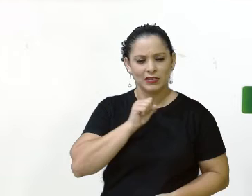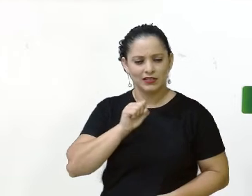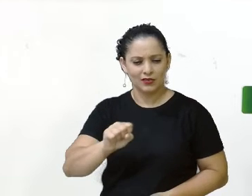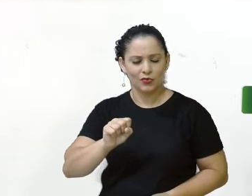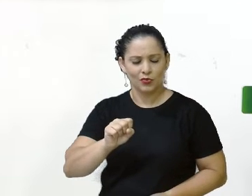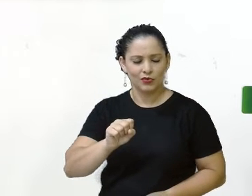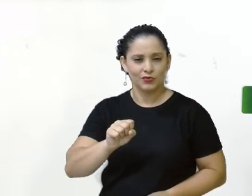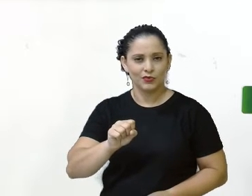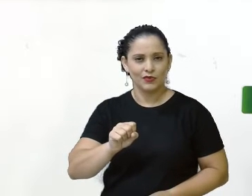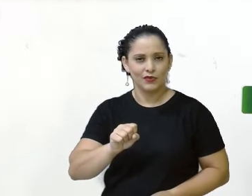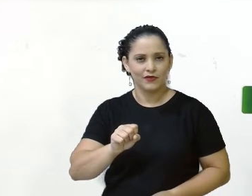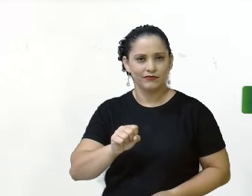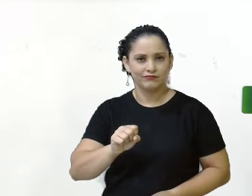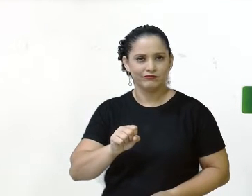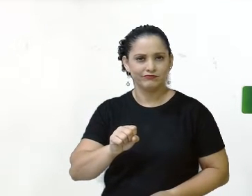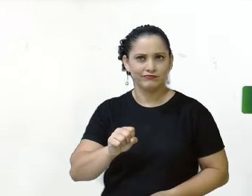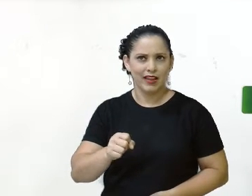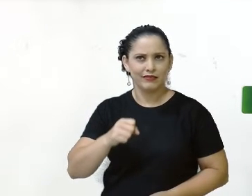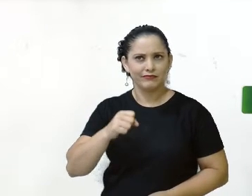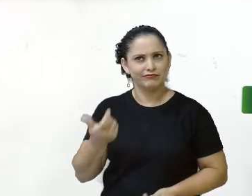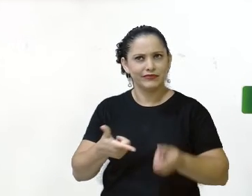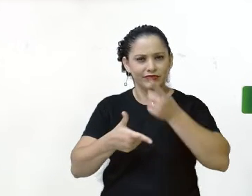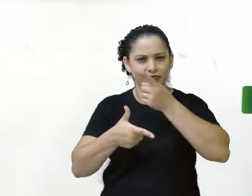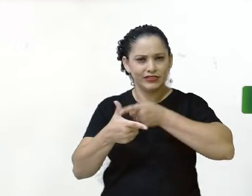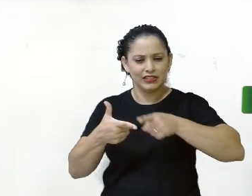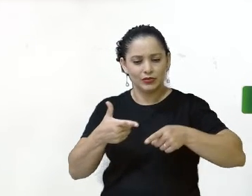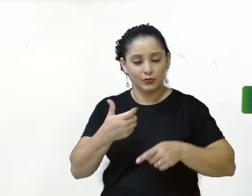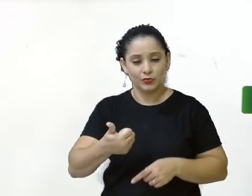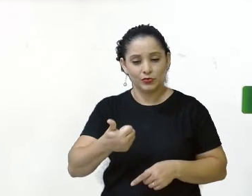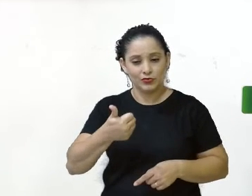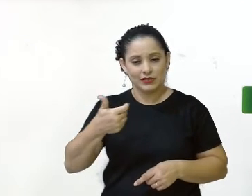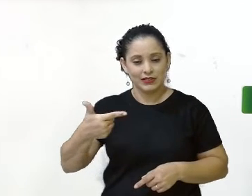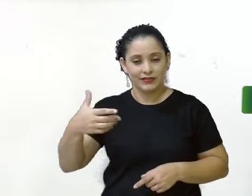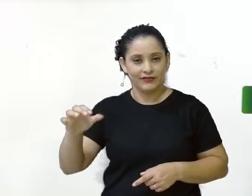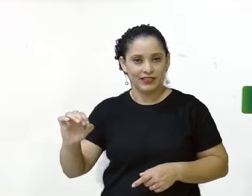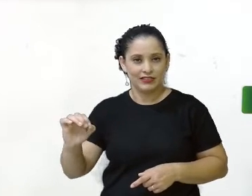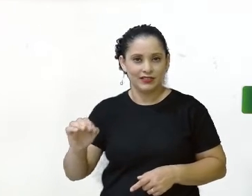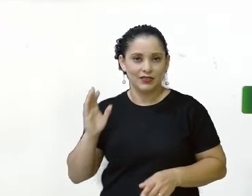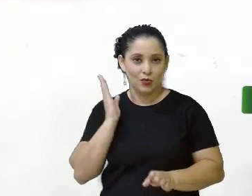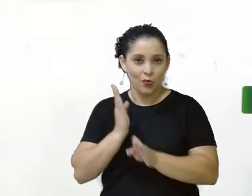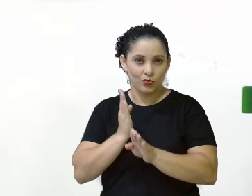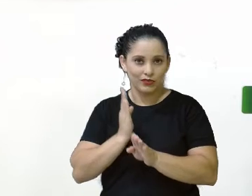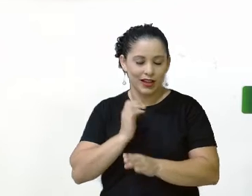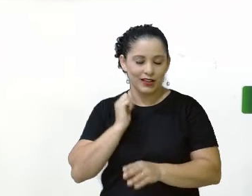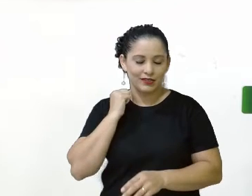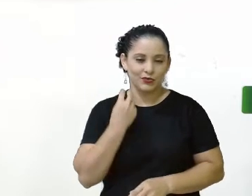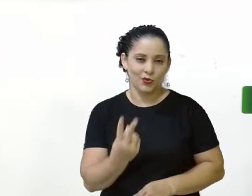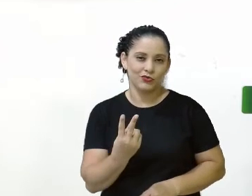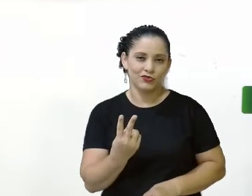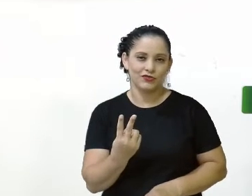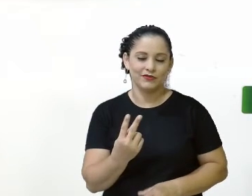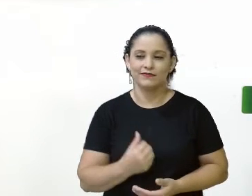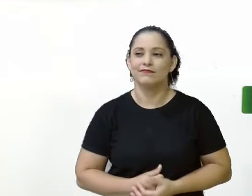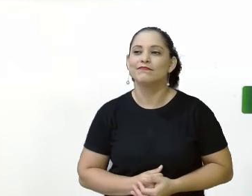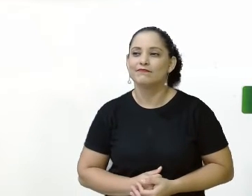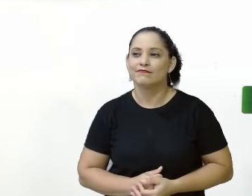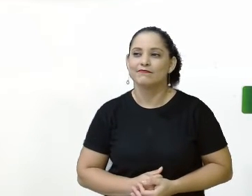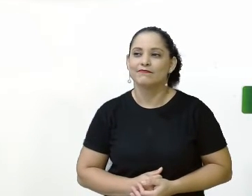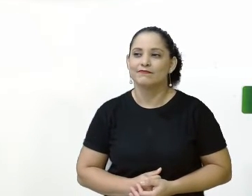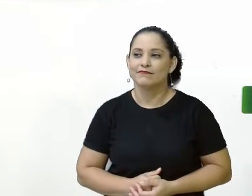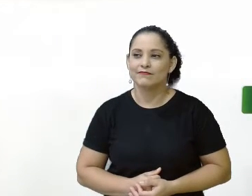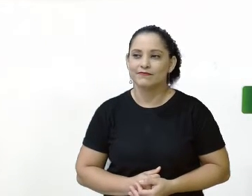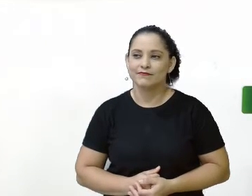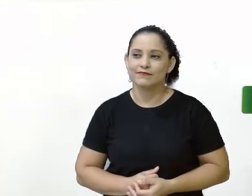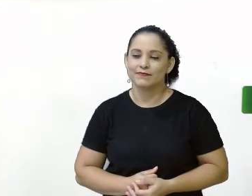288 por 120. Nesse caso, eu encontrei o número 2. Deixa eu achar a conta toda.